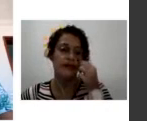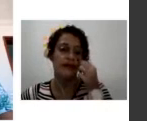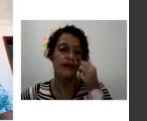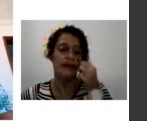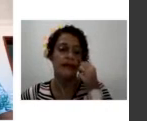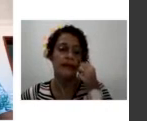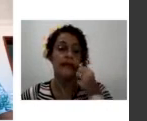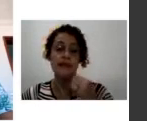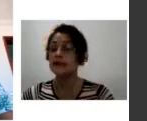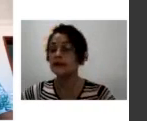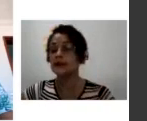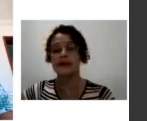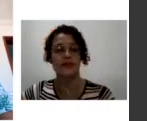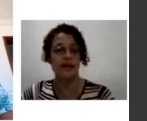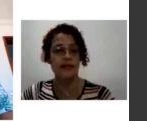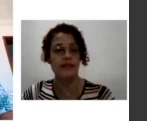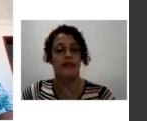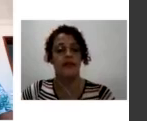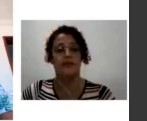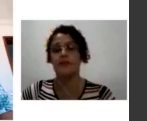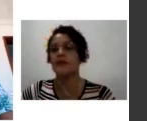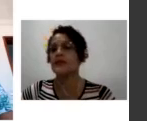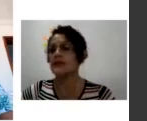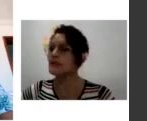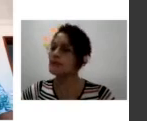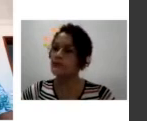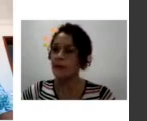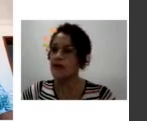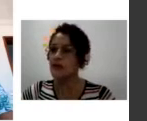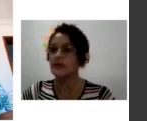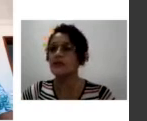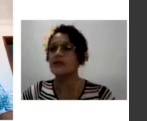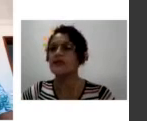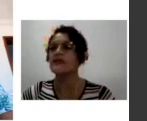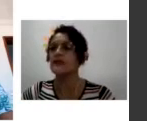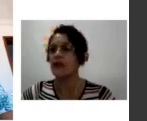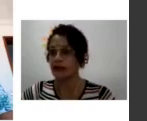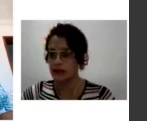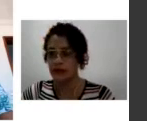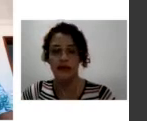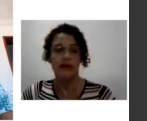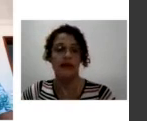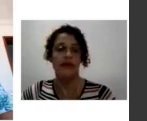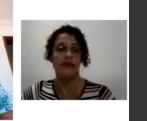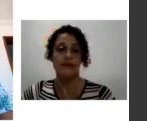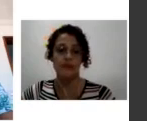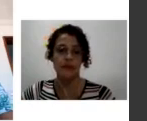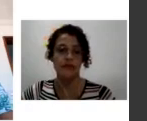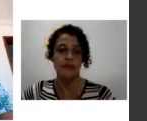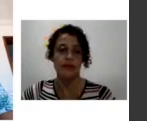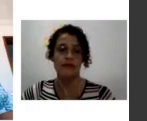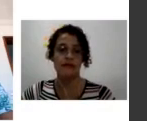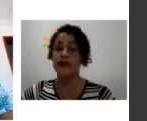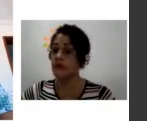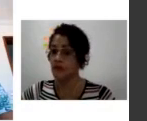estava paralisando, né, as atividades dos bolsistas ali, uma média de uns 14 dias devido ao atraso das